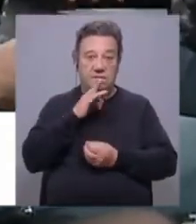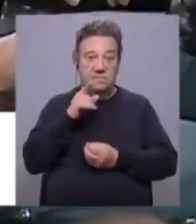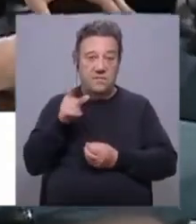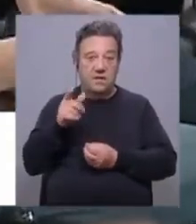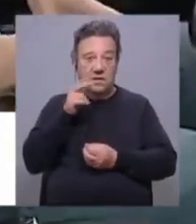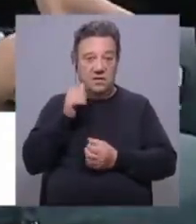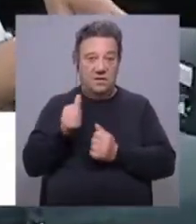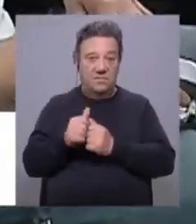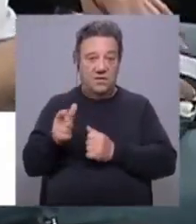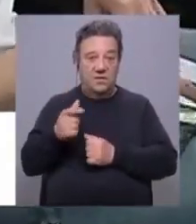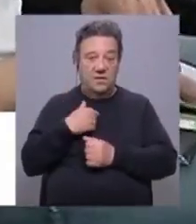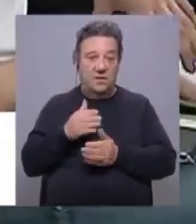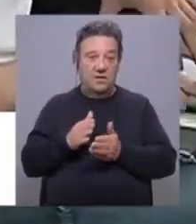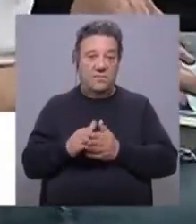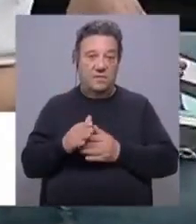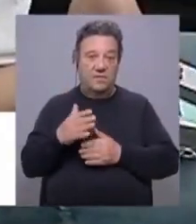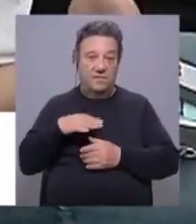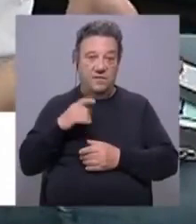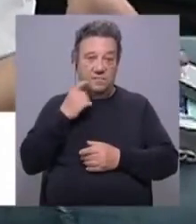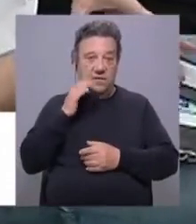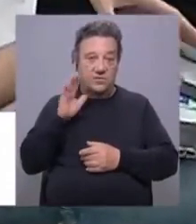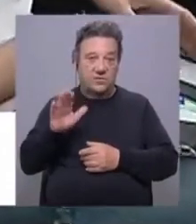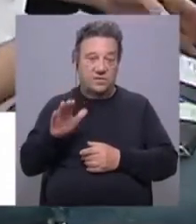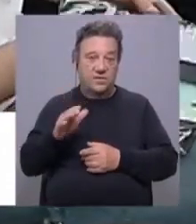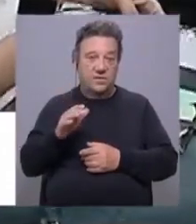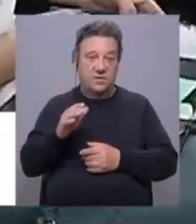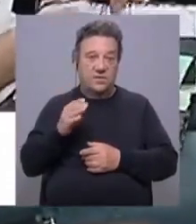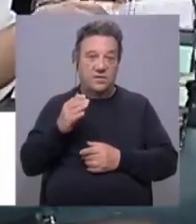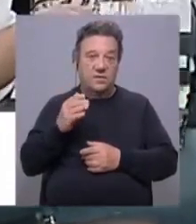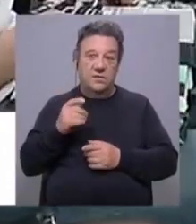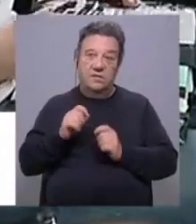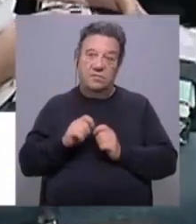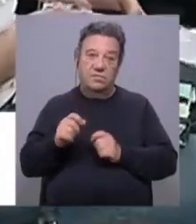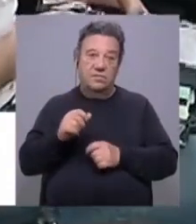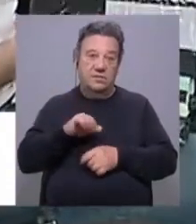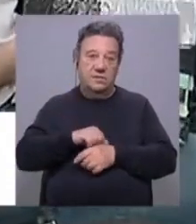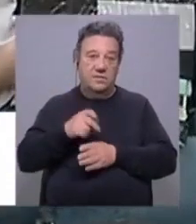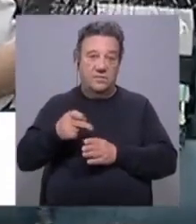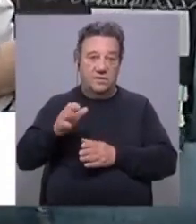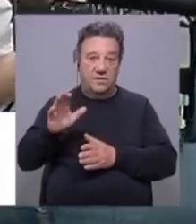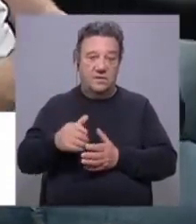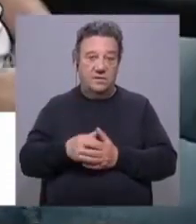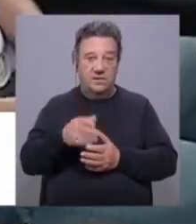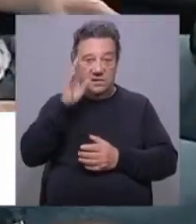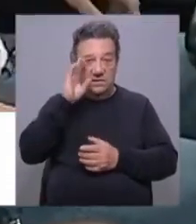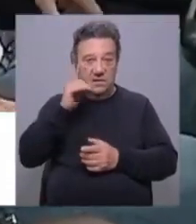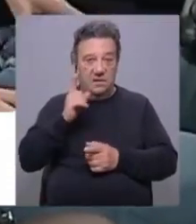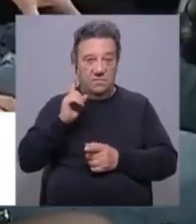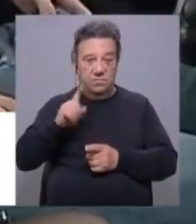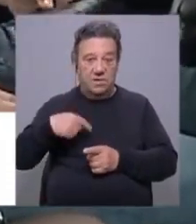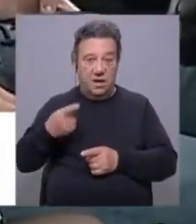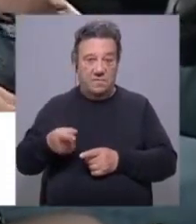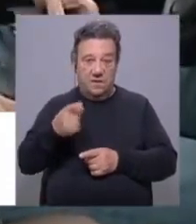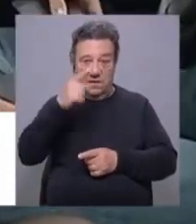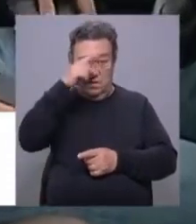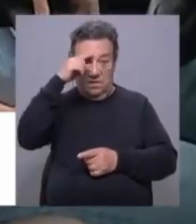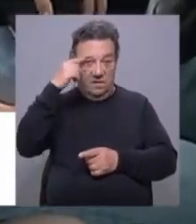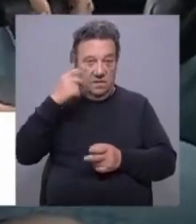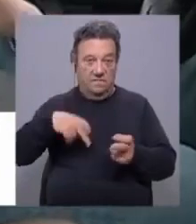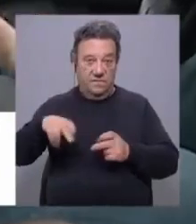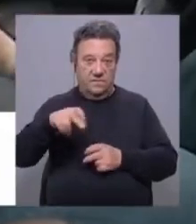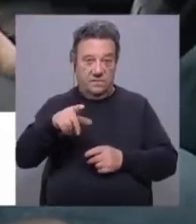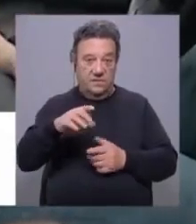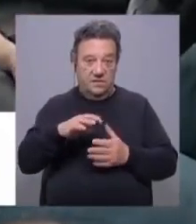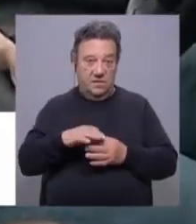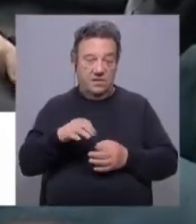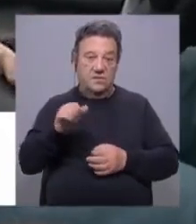E vamos aproveitar agora as férias da Páscoa para ficar lá o resto da quarentena. Já sabem que a partir de amanhã vai ser difícil esta